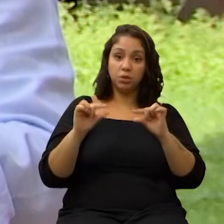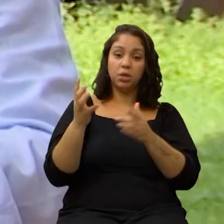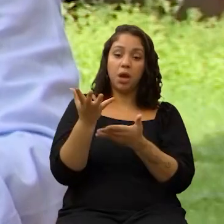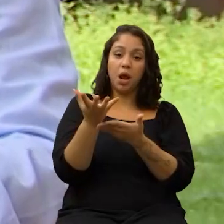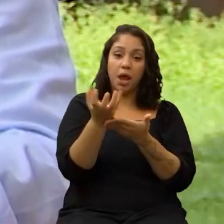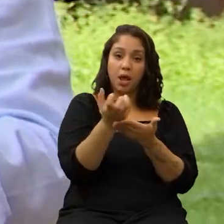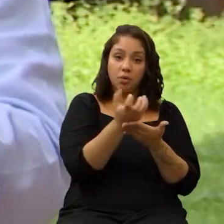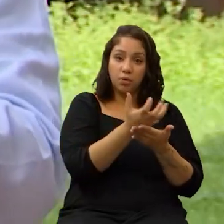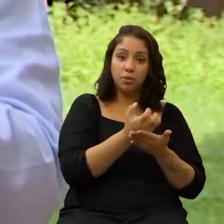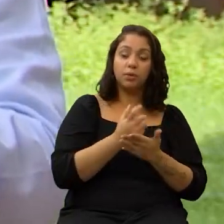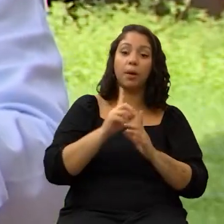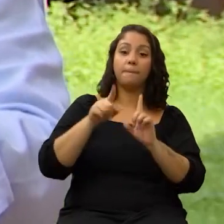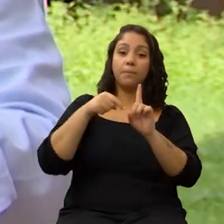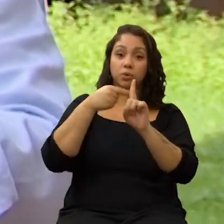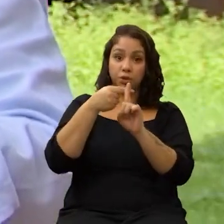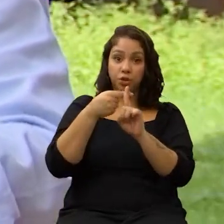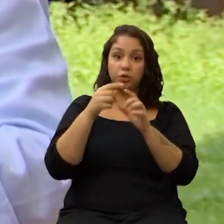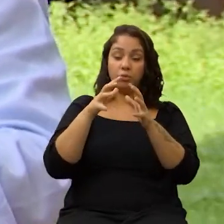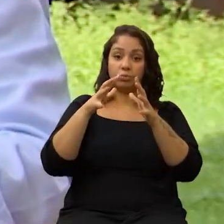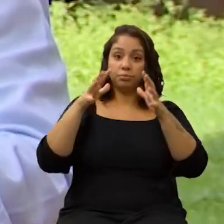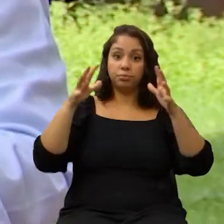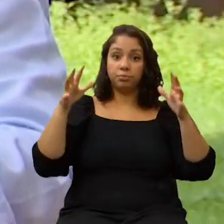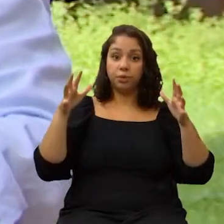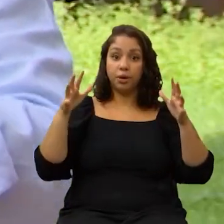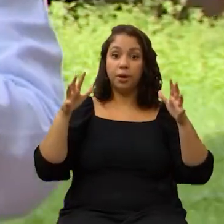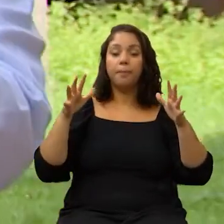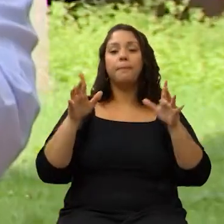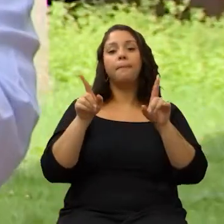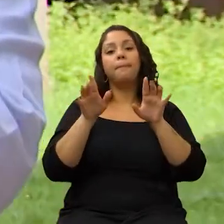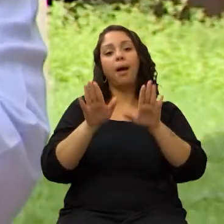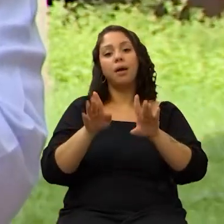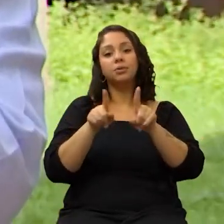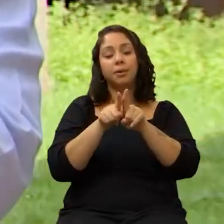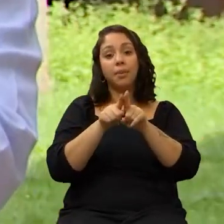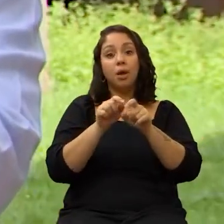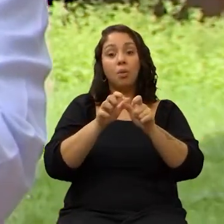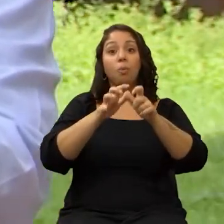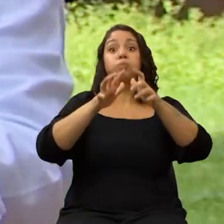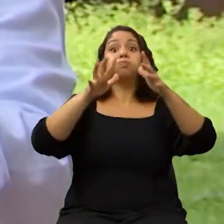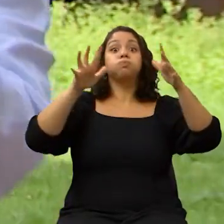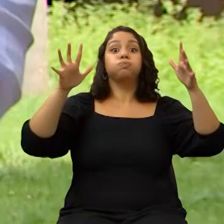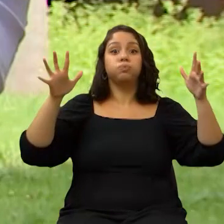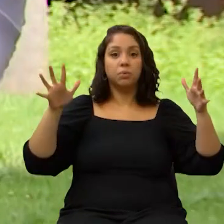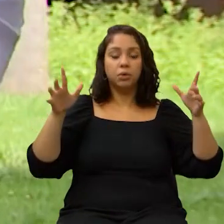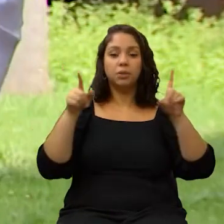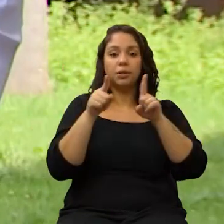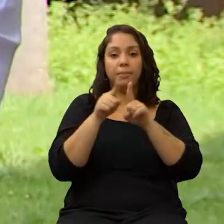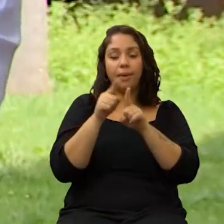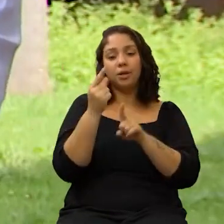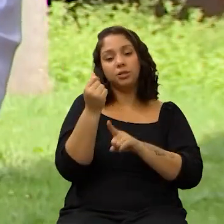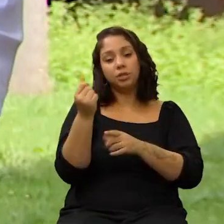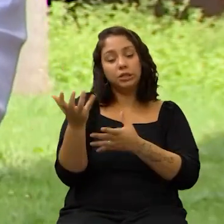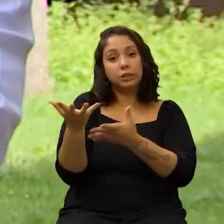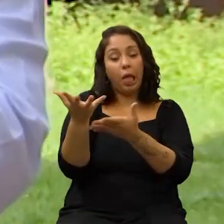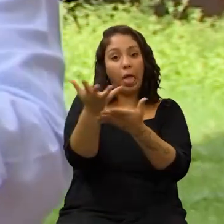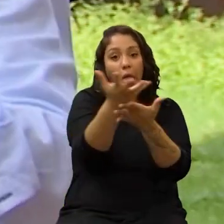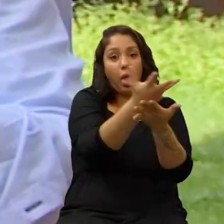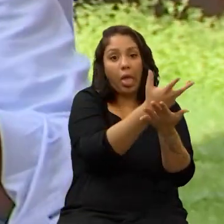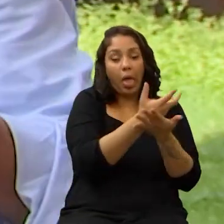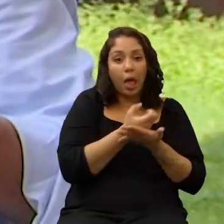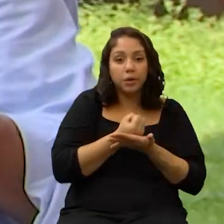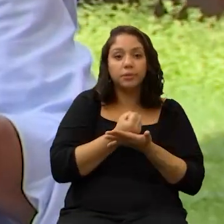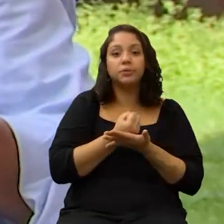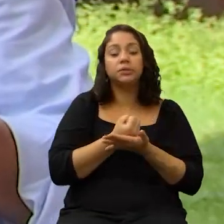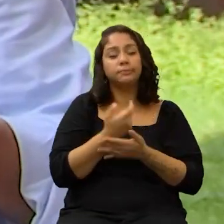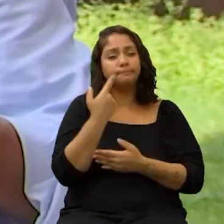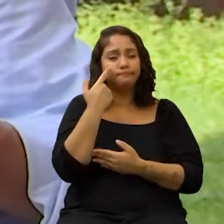na arrecadação pode ter um efeito positivo sobre o crescimento, um maior crescimento, portanto, pode também resultar numa maior arrecadação. Então,